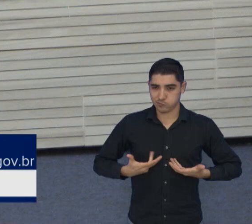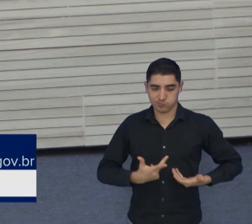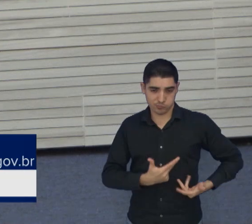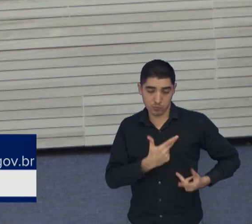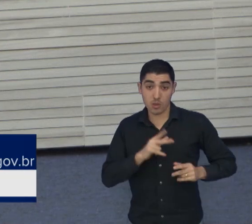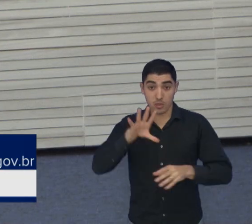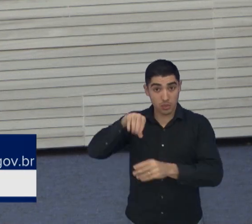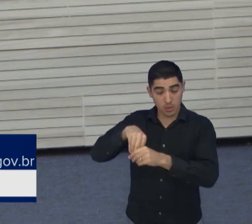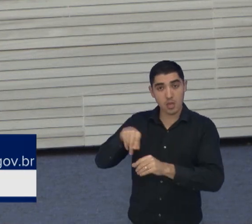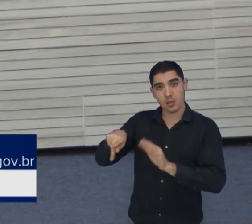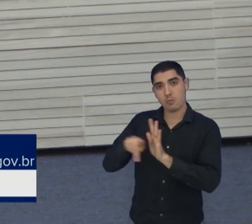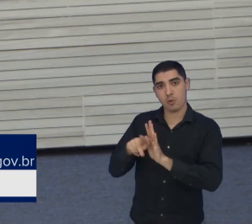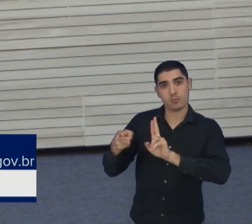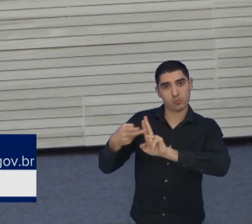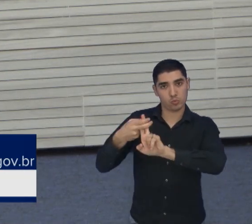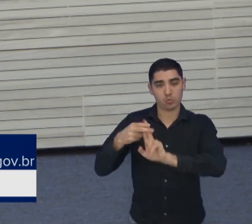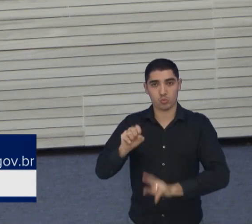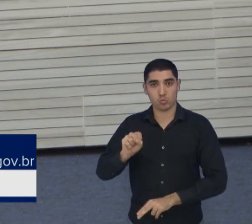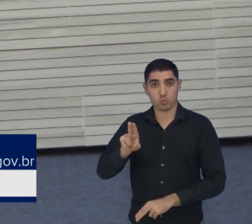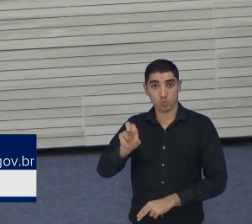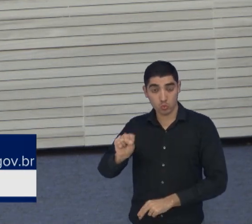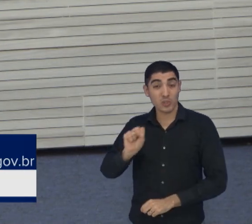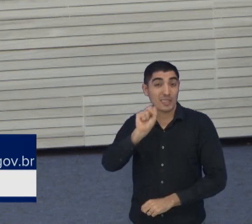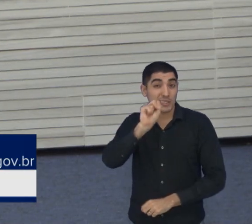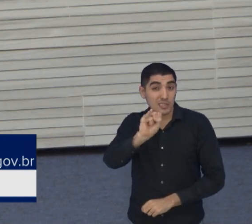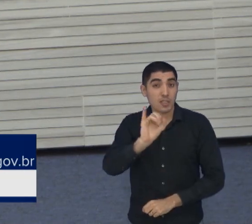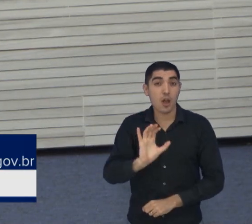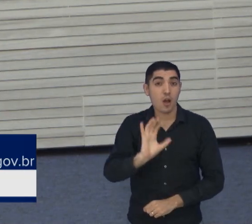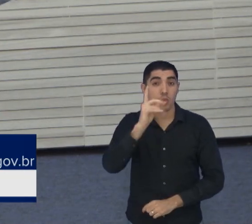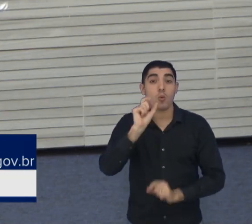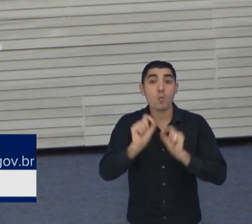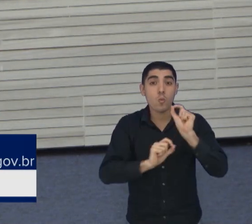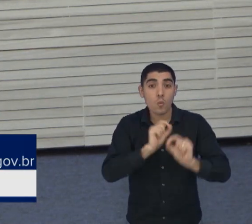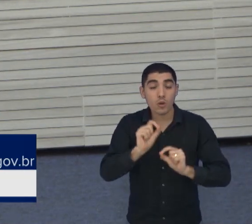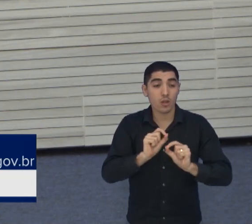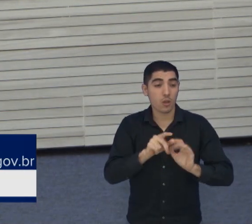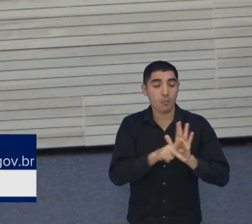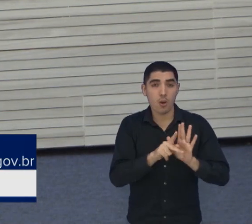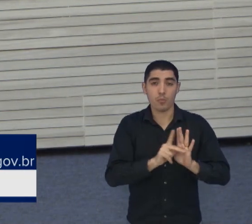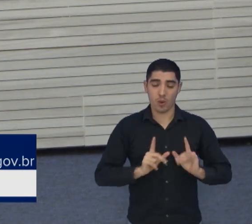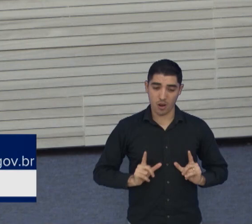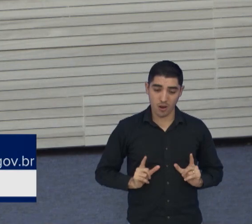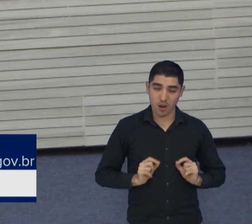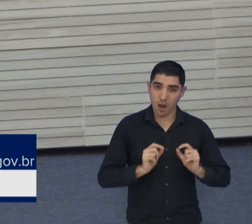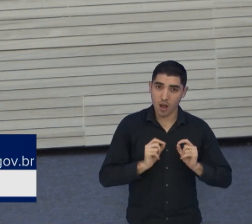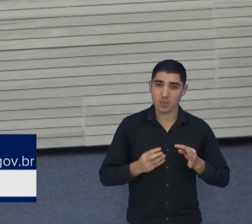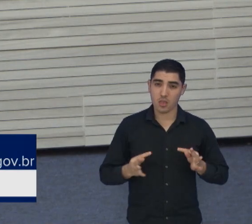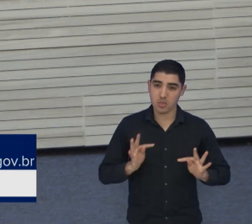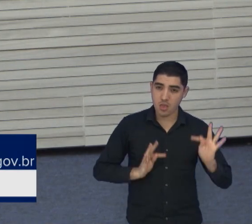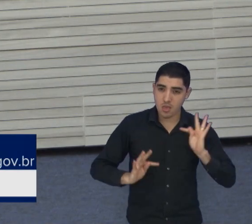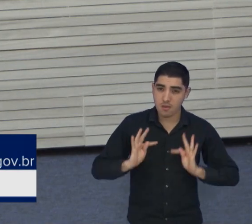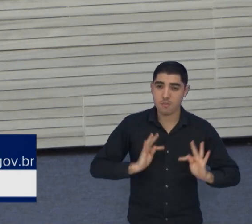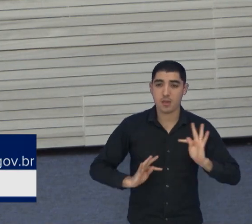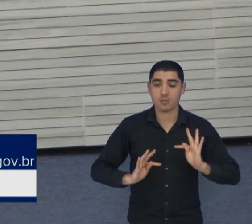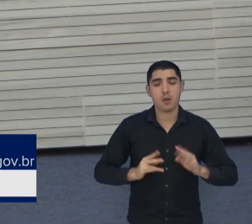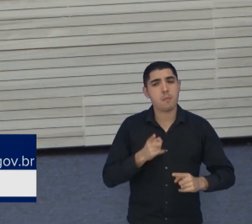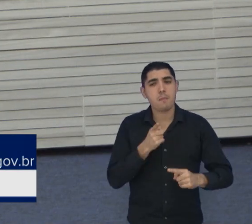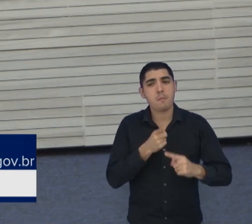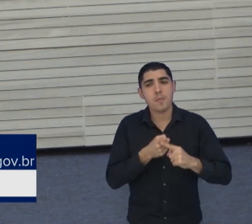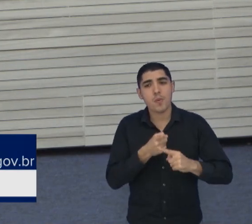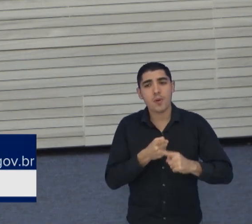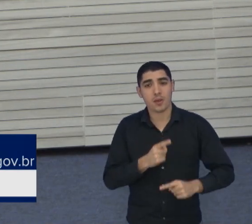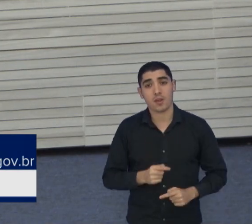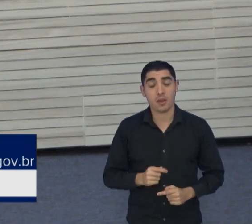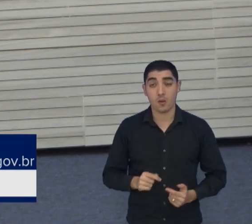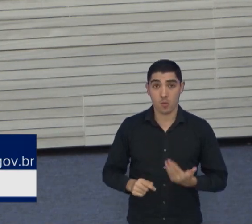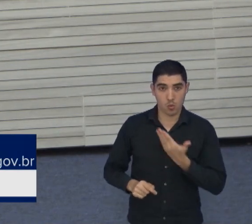Único de Saúde, o SUS, nos casos de mutilação decorrente de tratamento de câncer. Por quê? Porque não é suficiente o que